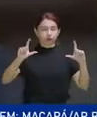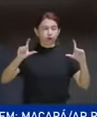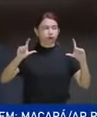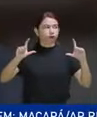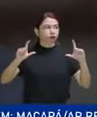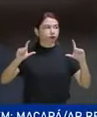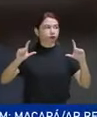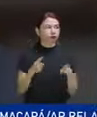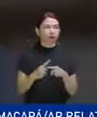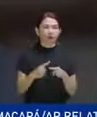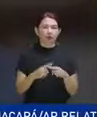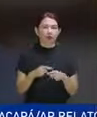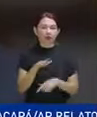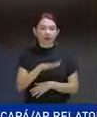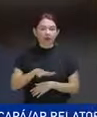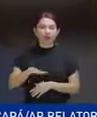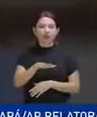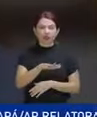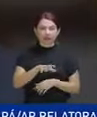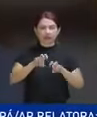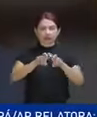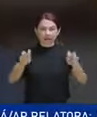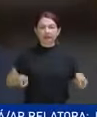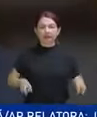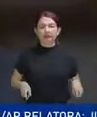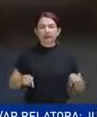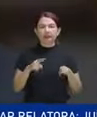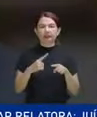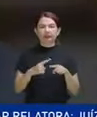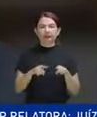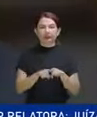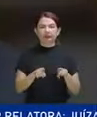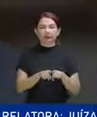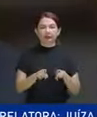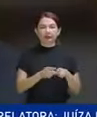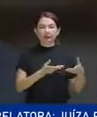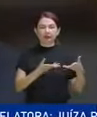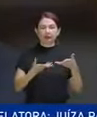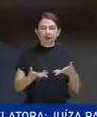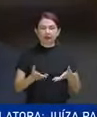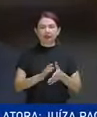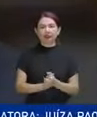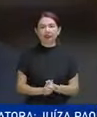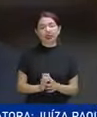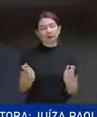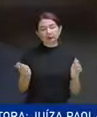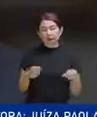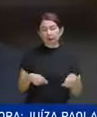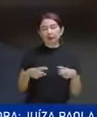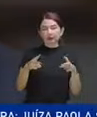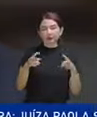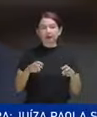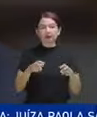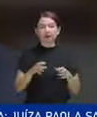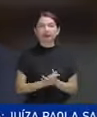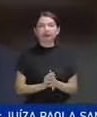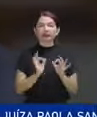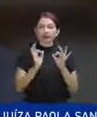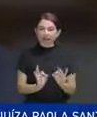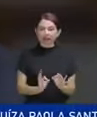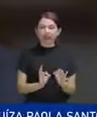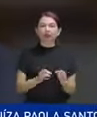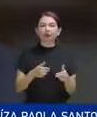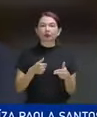a desviada no sentido de que a documentação apresentada ela é suficiente para atestar a regularidade do